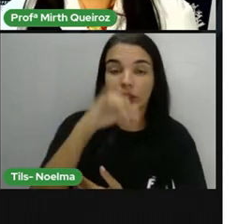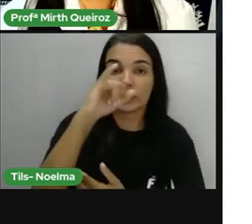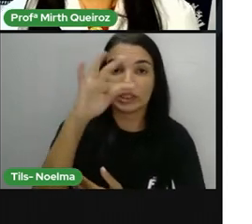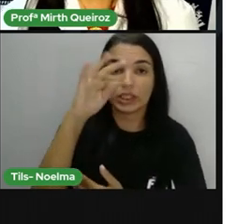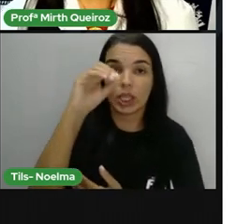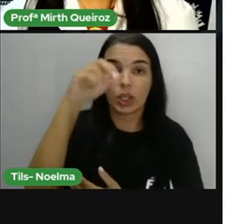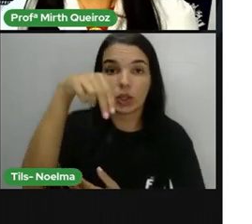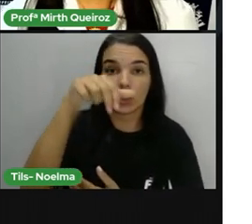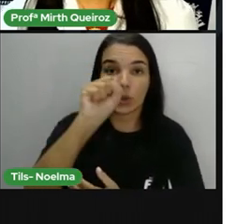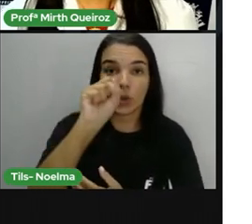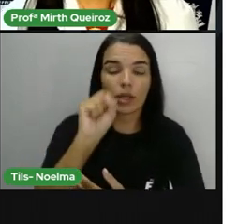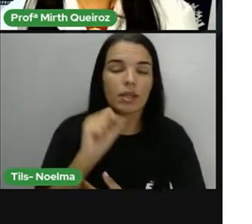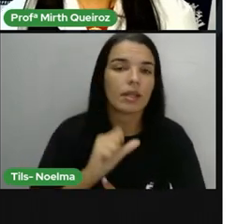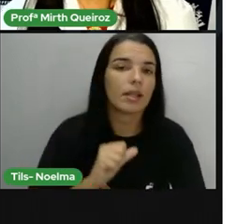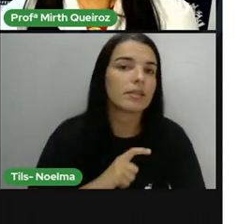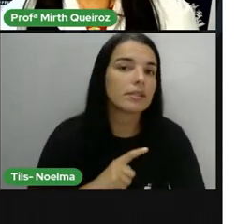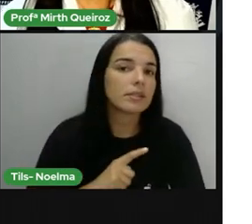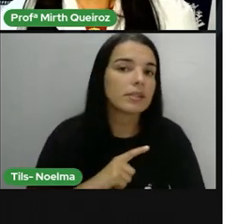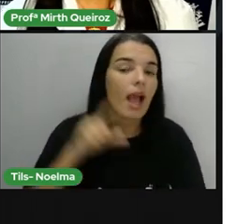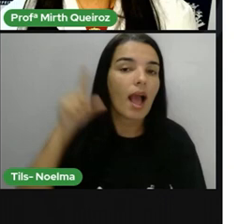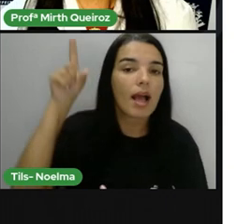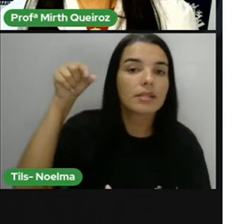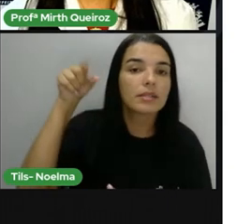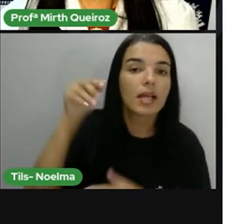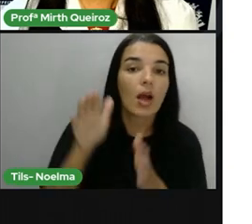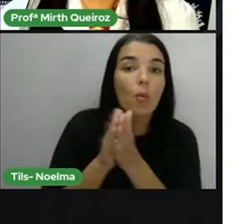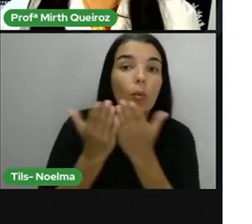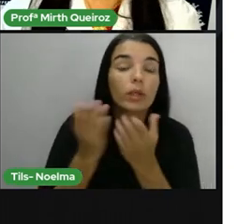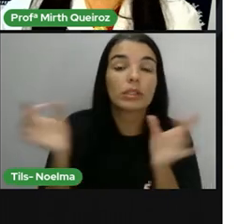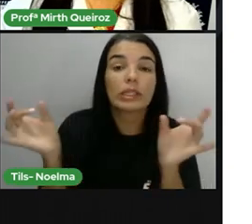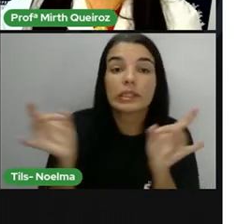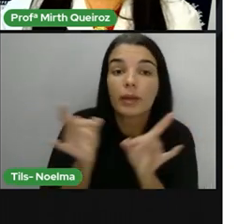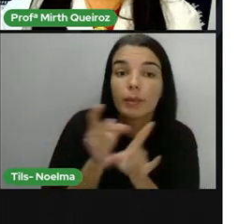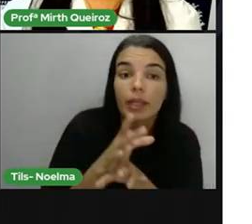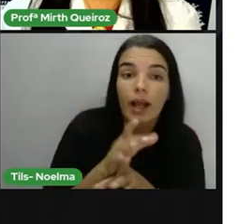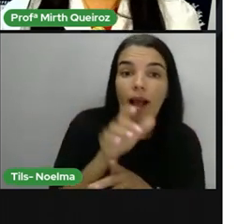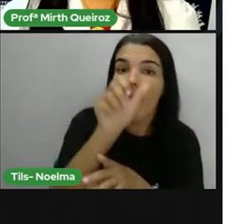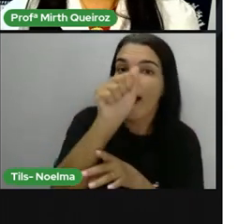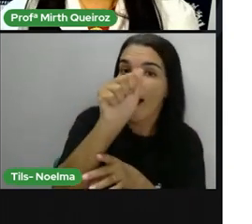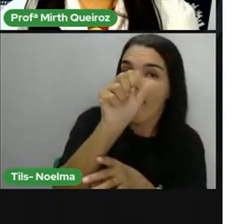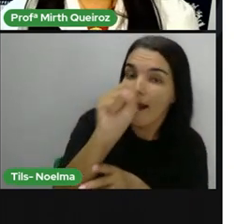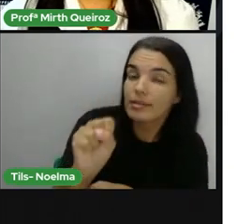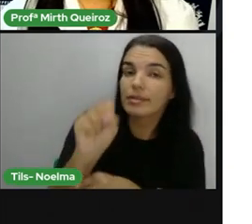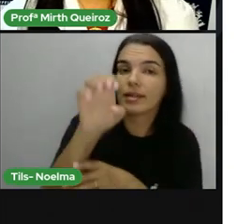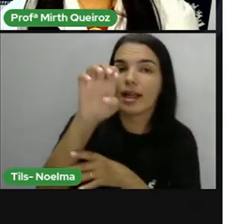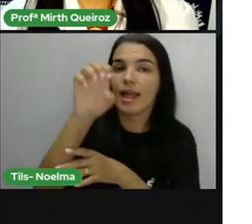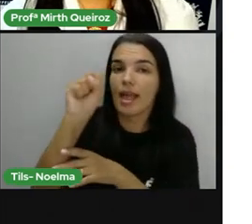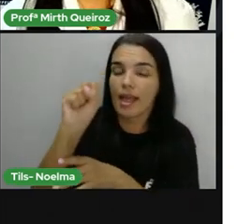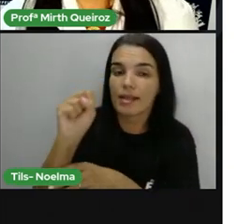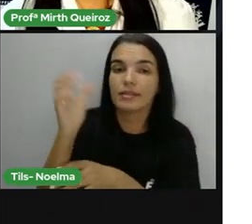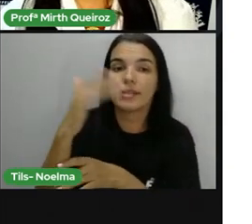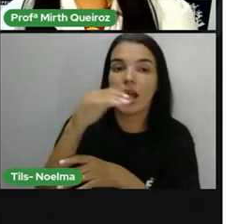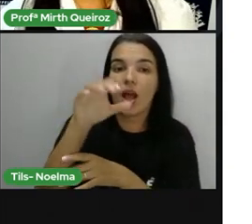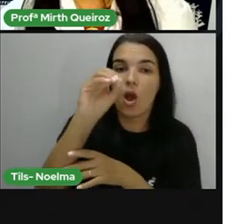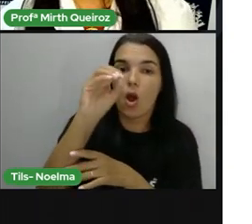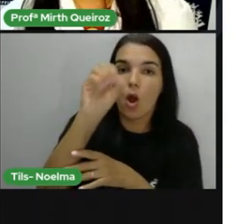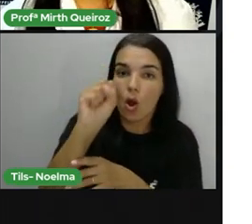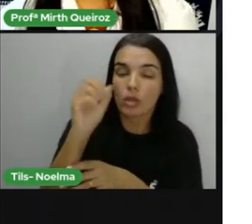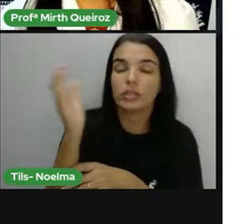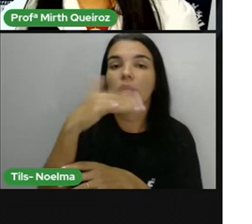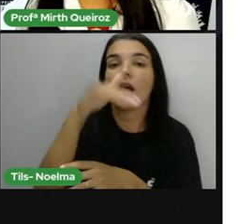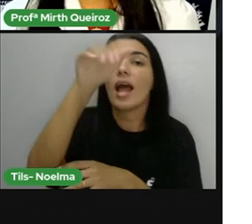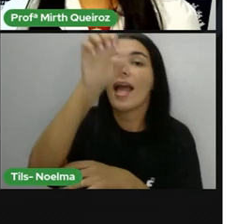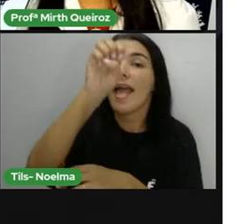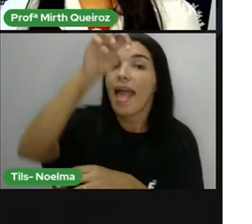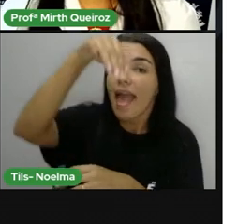Oxítonas recebem acento quando são terminadas em as, es, os e em